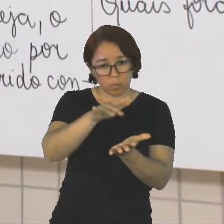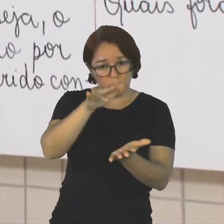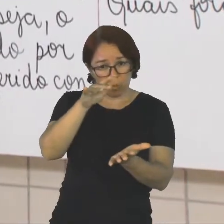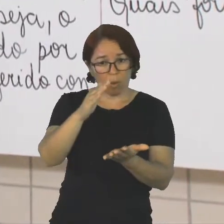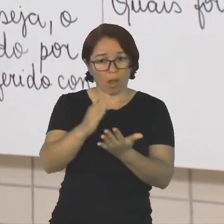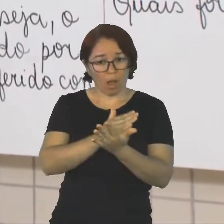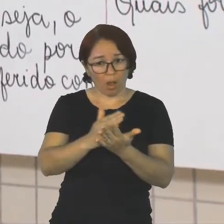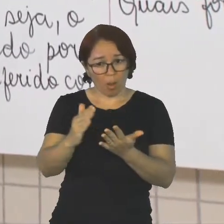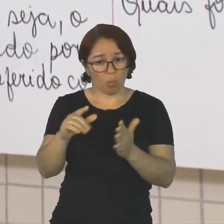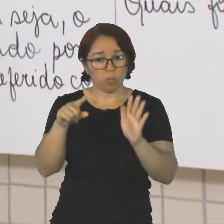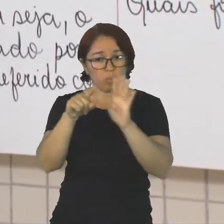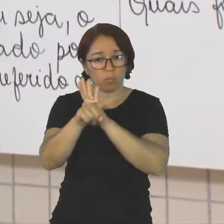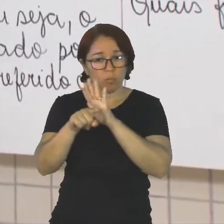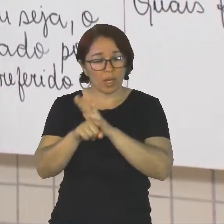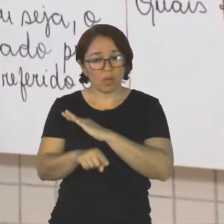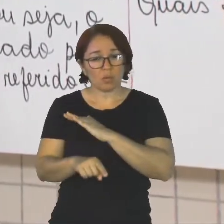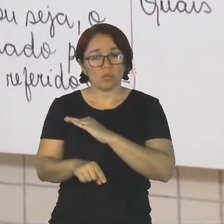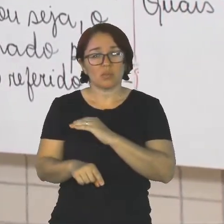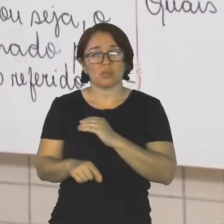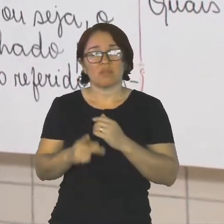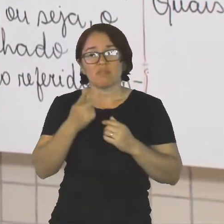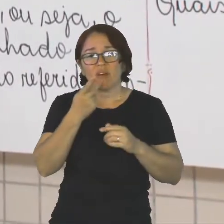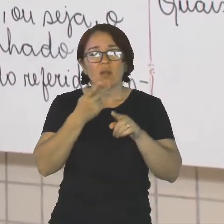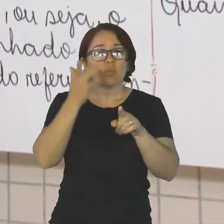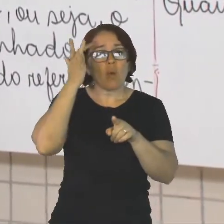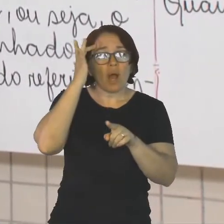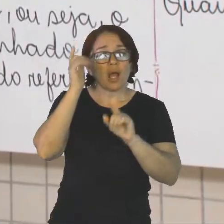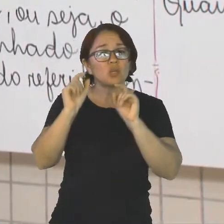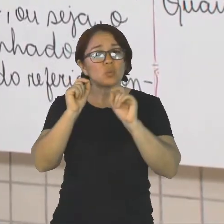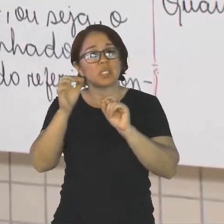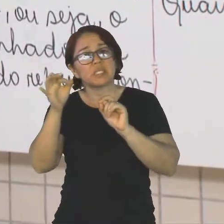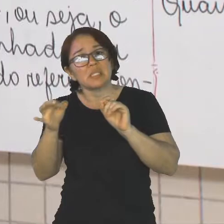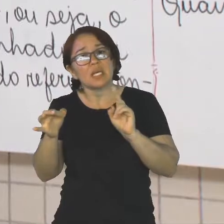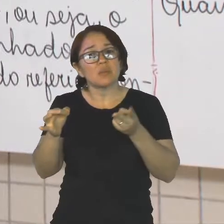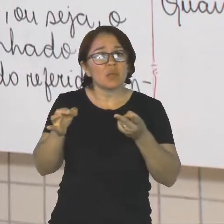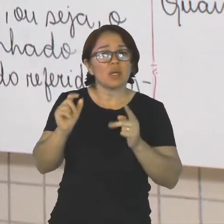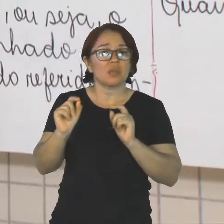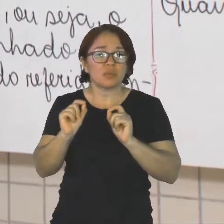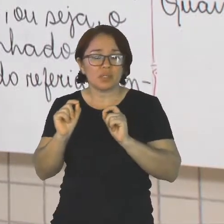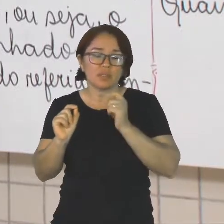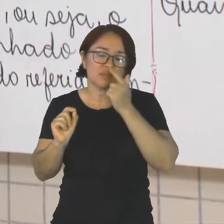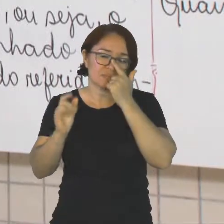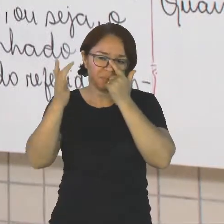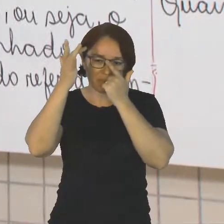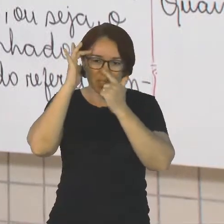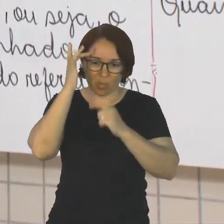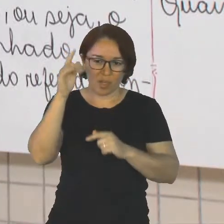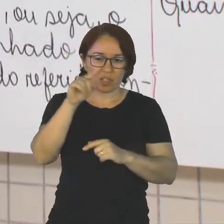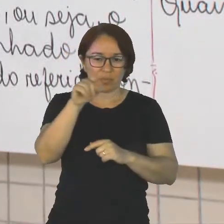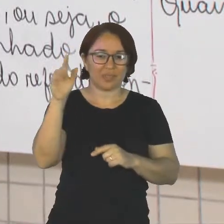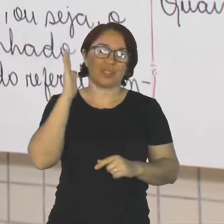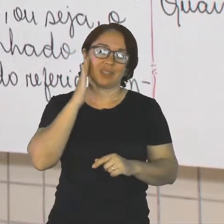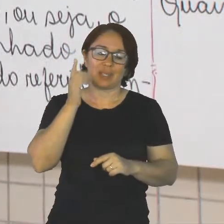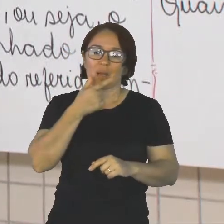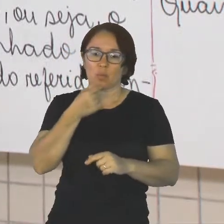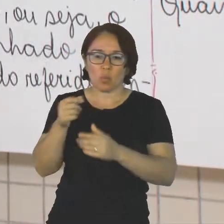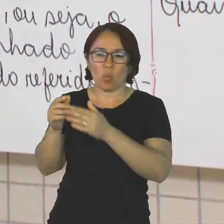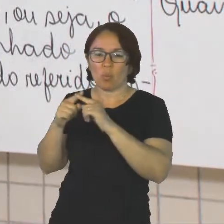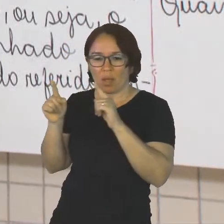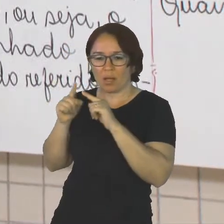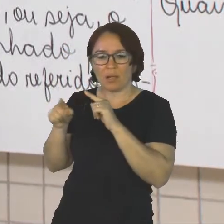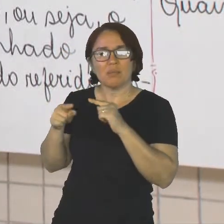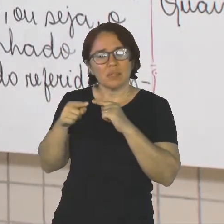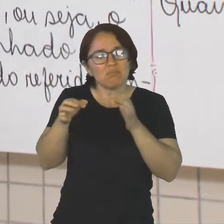essa situação. E eu acredito que vocês irão concordar com o cliente. E é importante que vocês